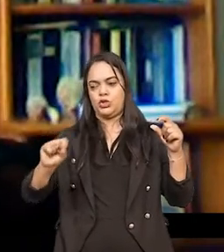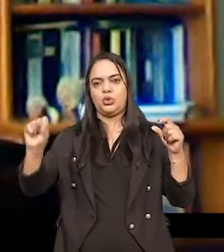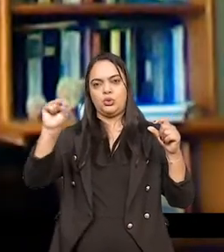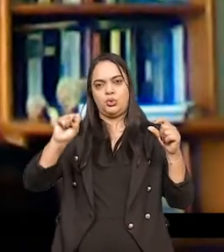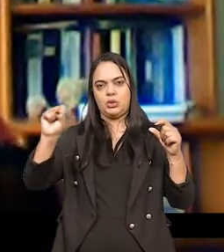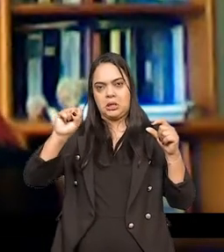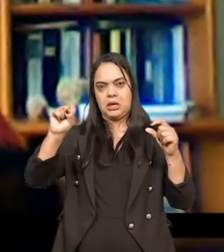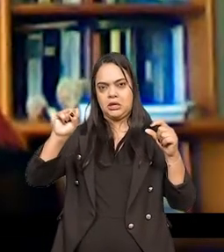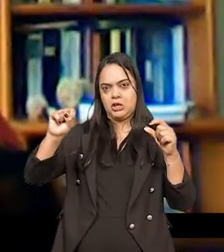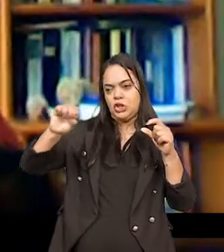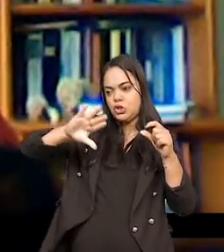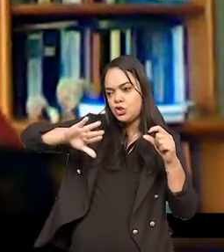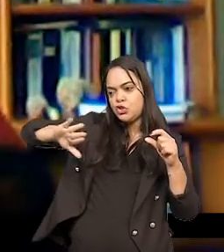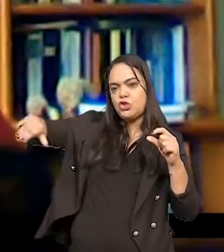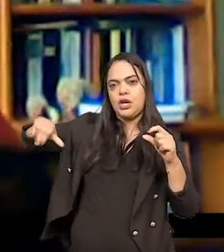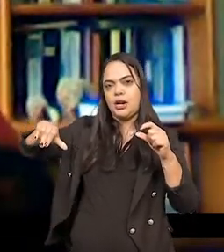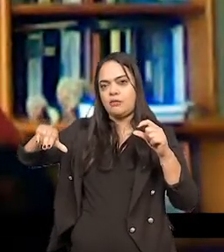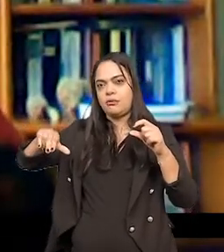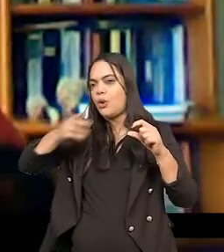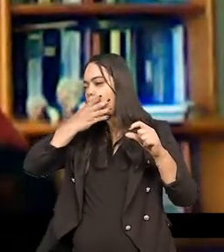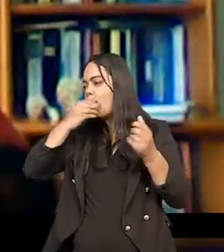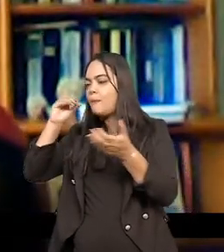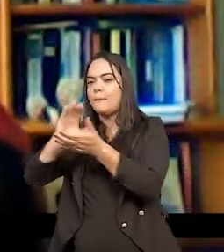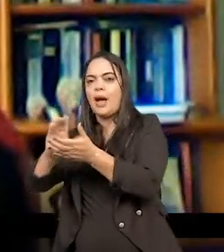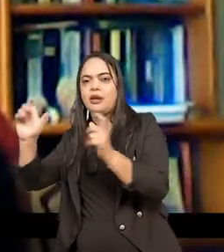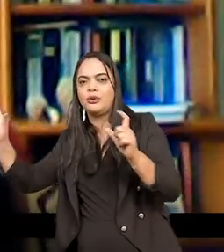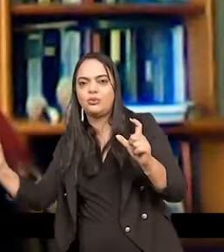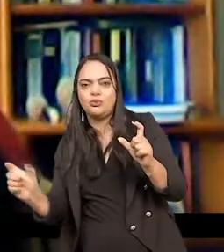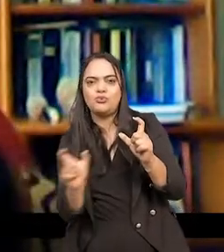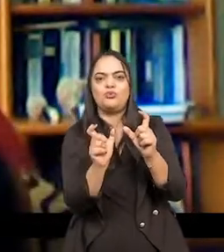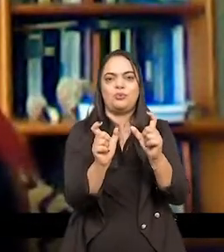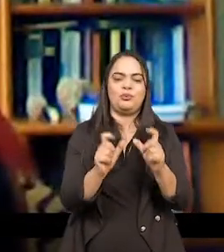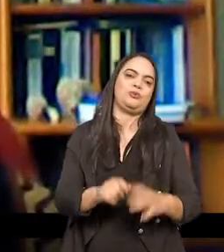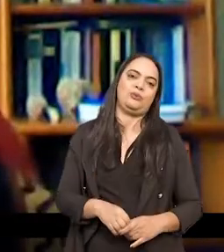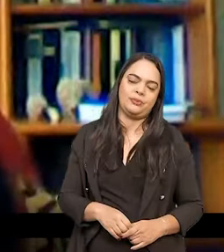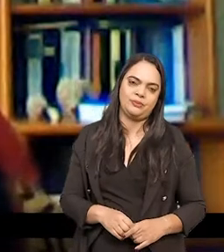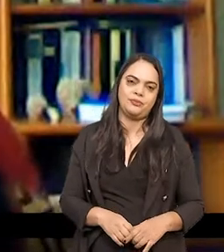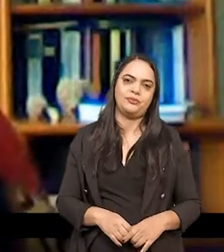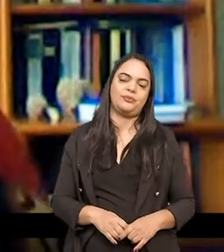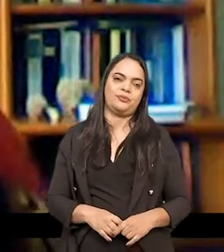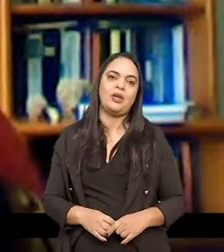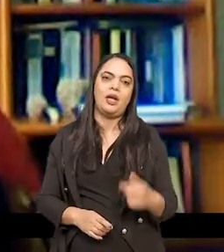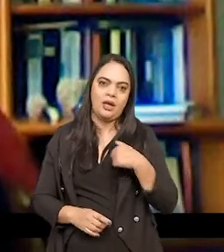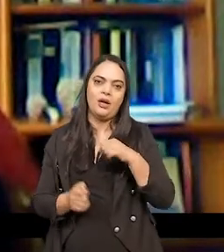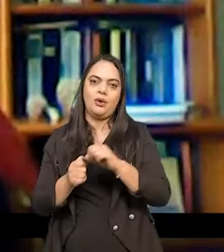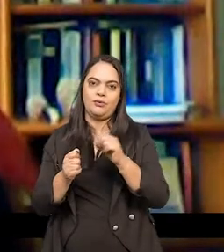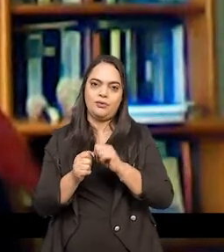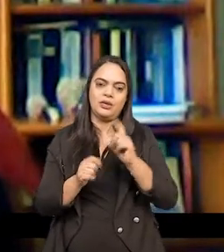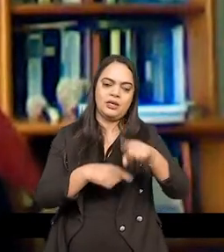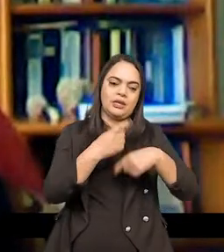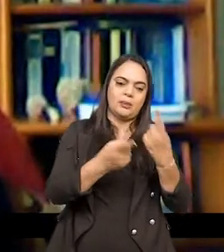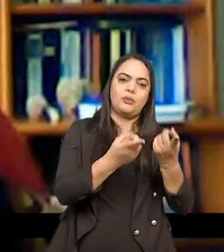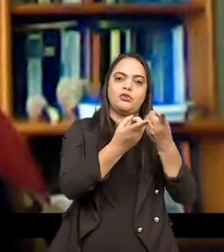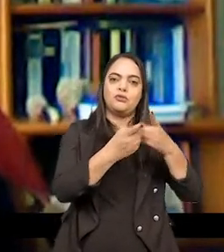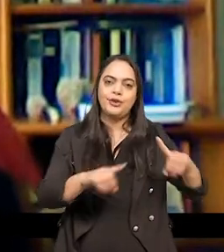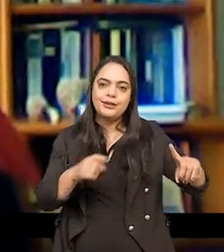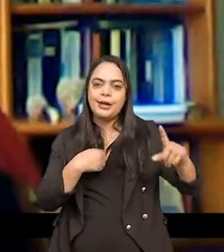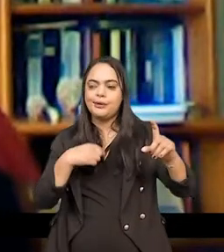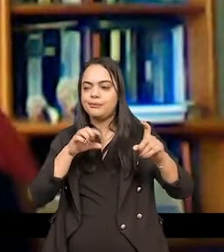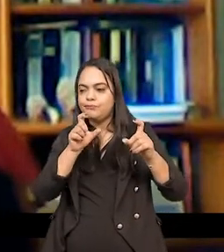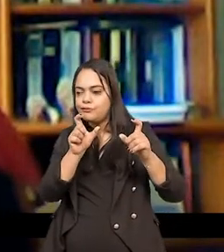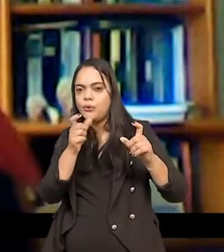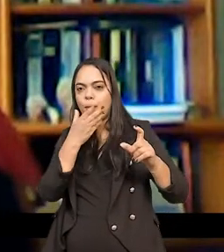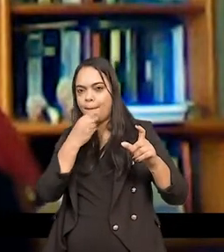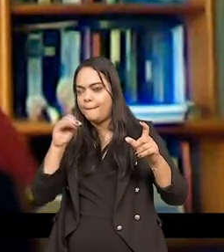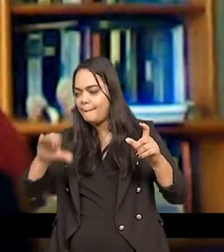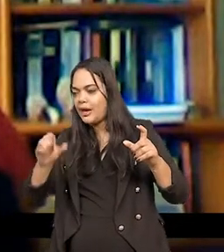pensam historicamente, eu tirei, depois desquitei, voltei o meu. Eu tenho um filho que não tem meu nome e que não pode